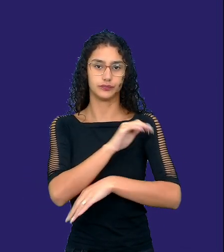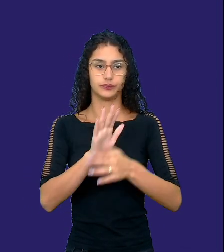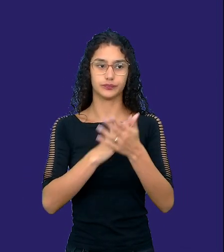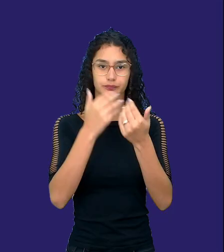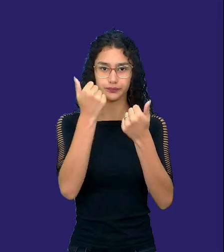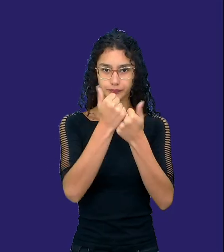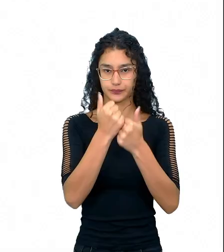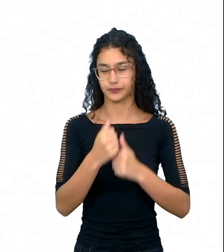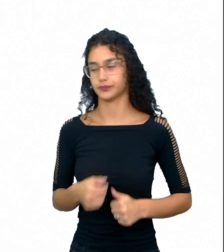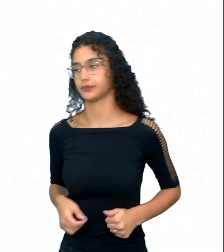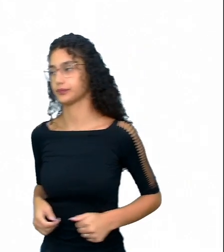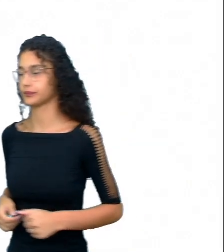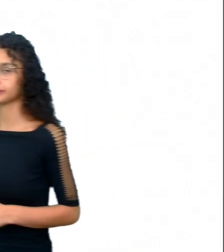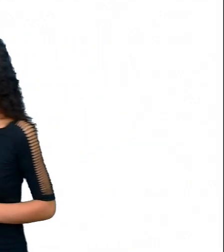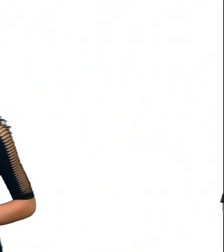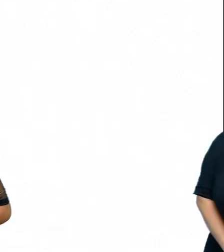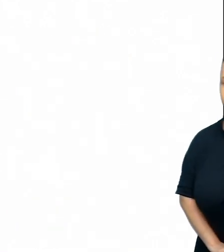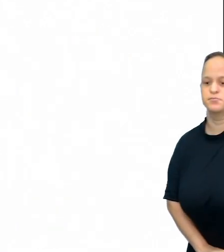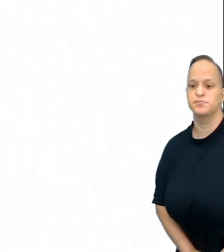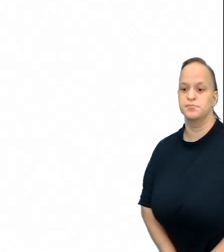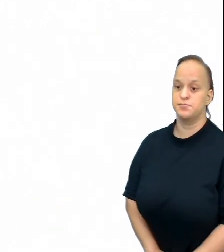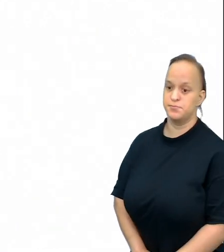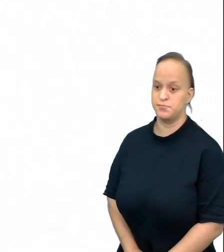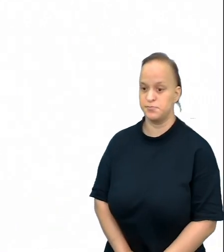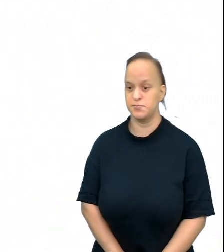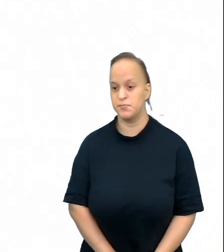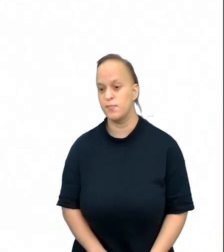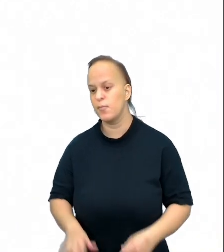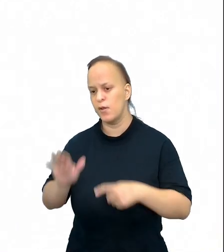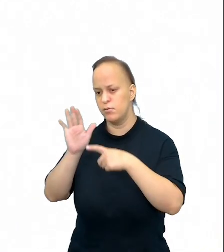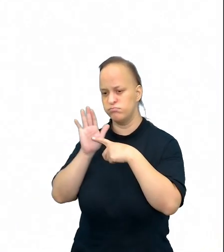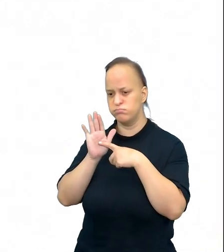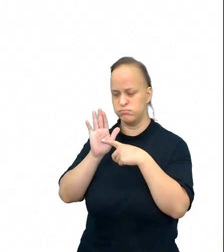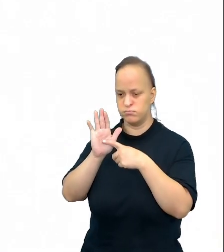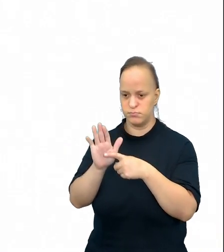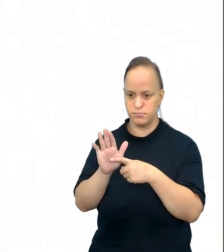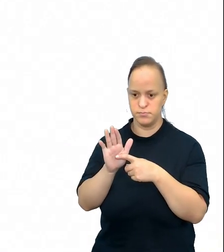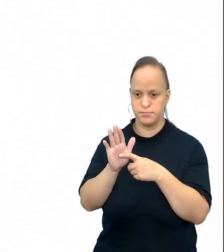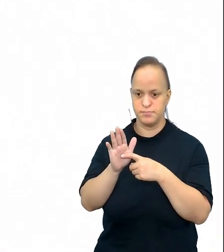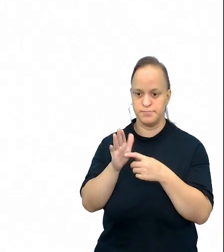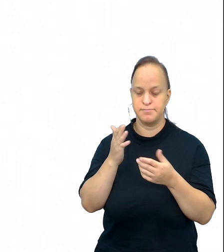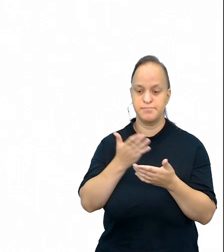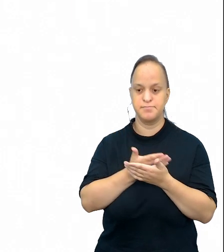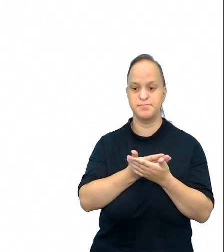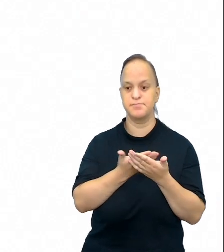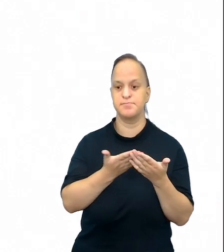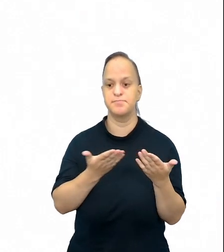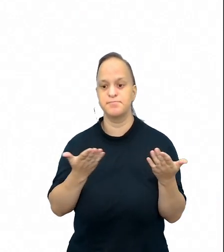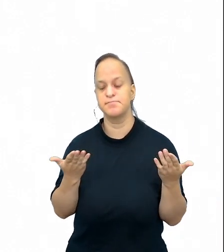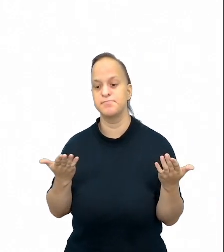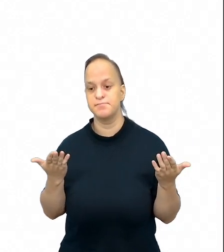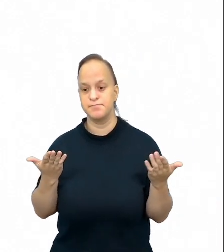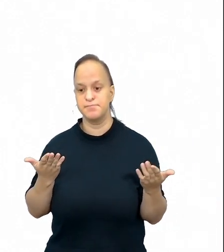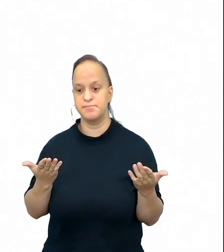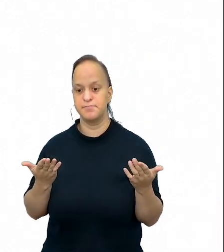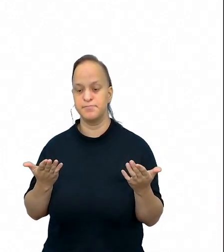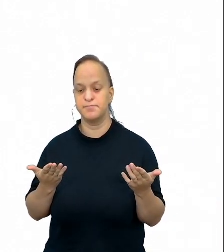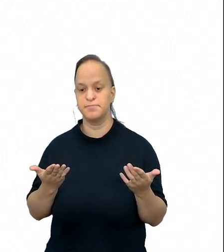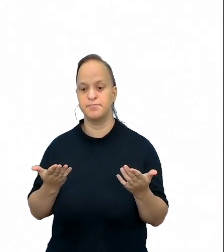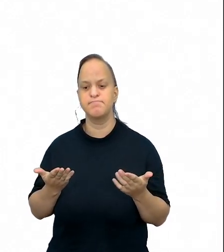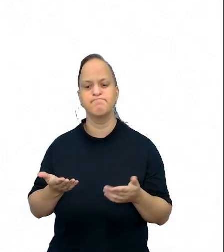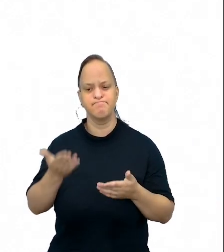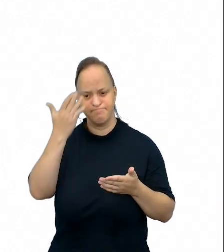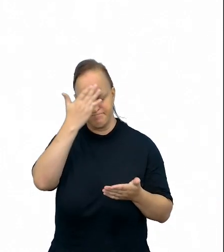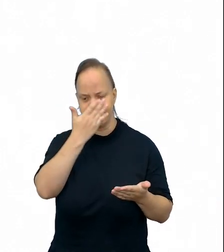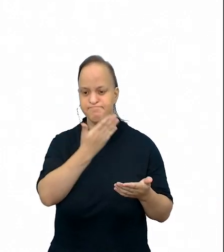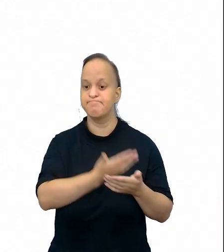uma prática muito legal. Aqui eu trago, eu não sei se todos podem, né, acreditar no que eu vou falar, mas eu